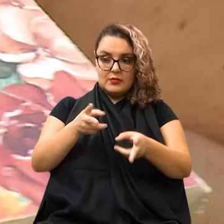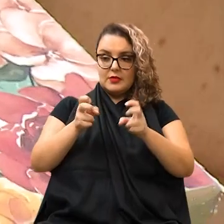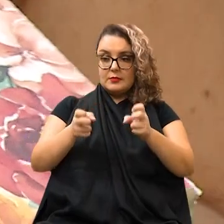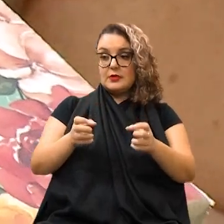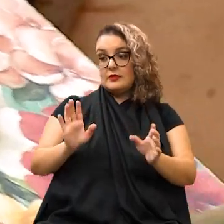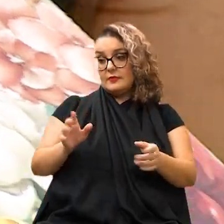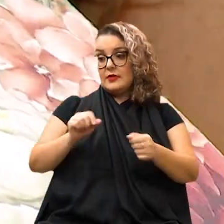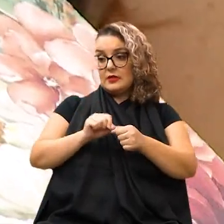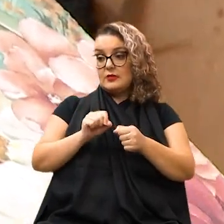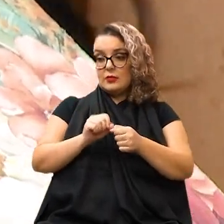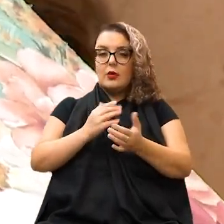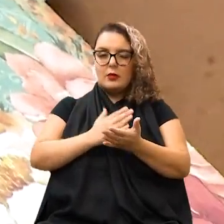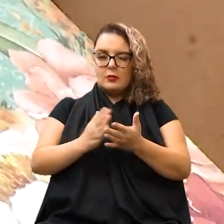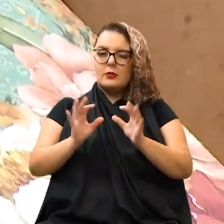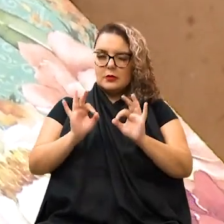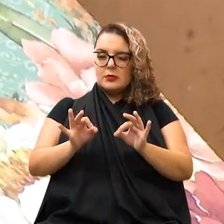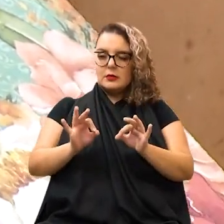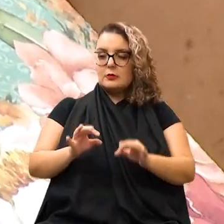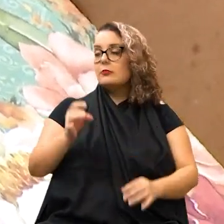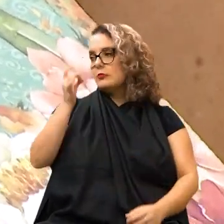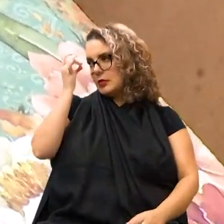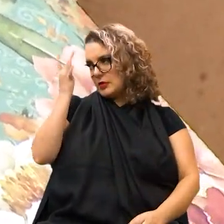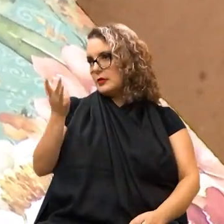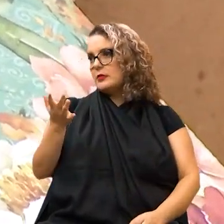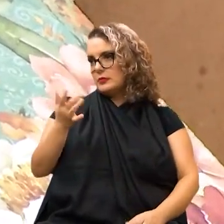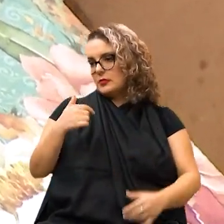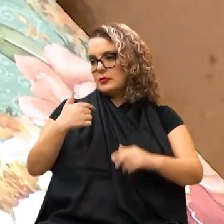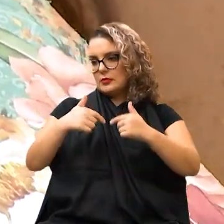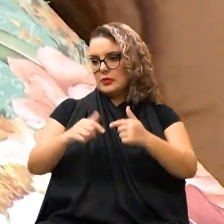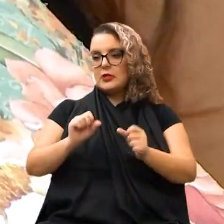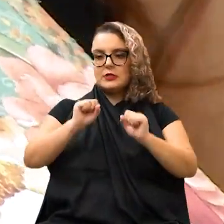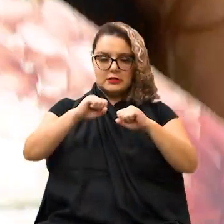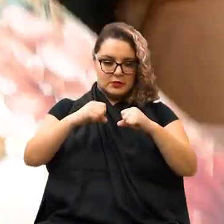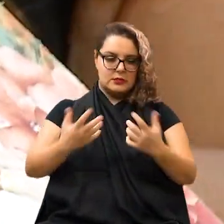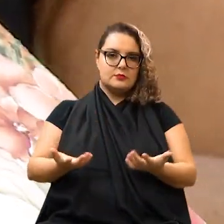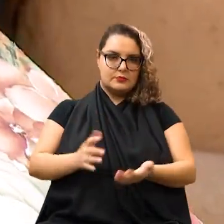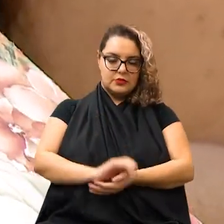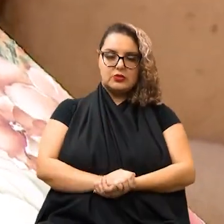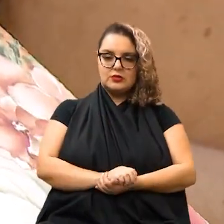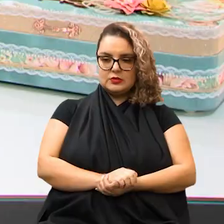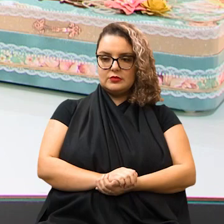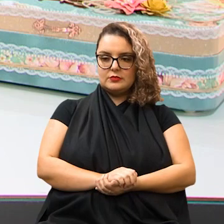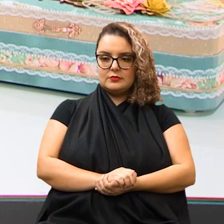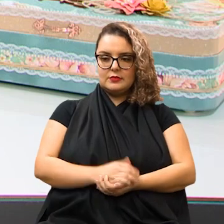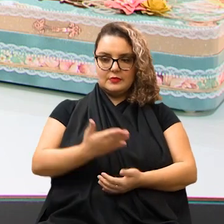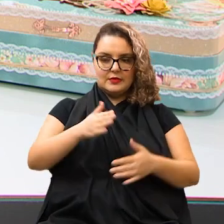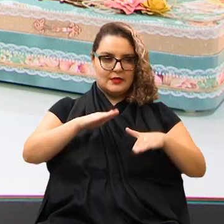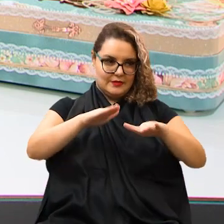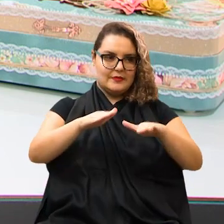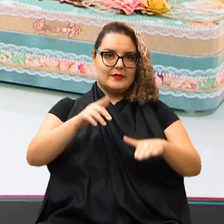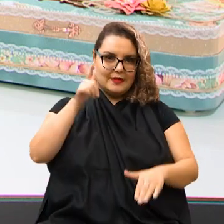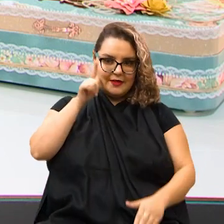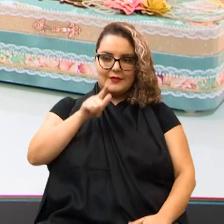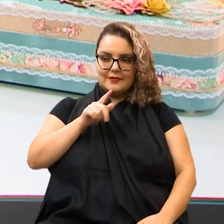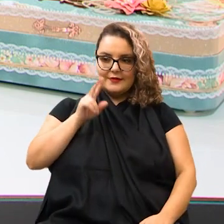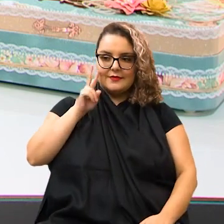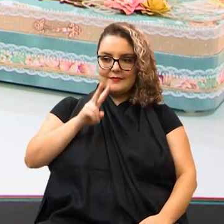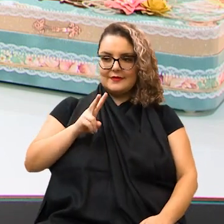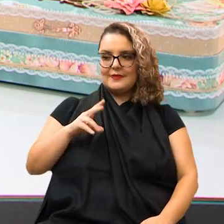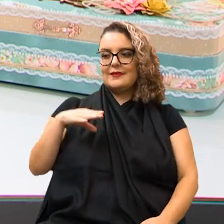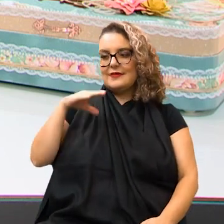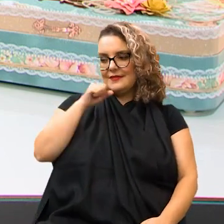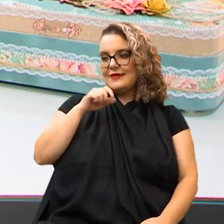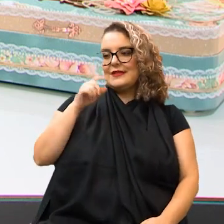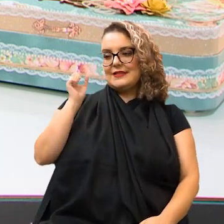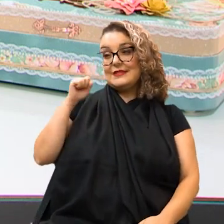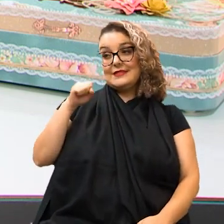a gente está fazendo, a gente pode já começar fazendo bem certinho. Para facilitar o trabalho. Para você que costura, você vai conseguir enxergar rapidinho,